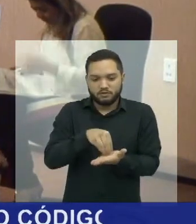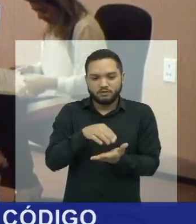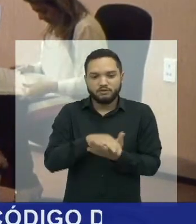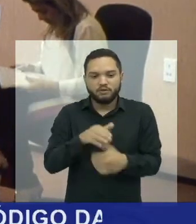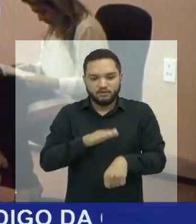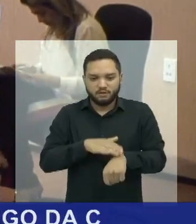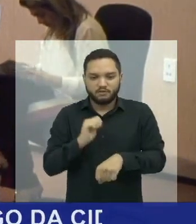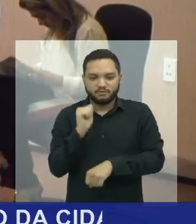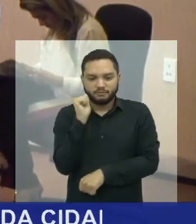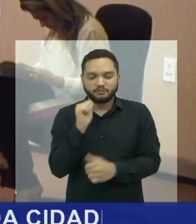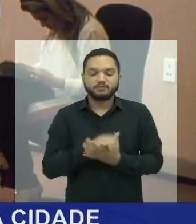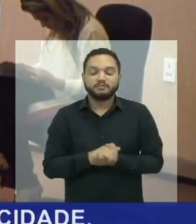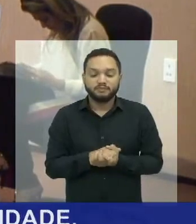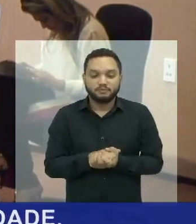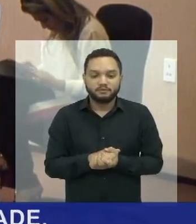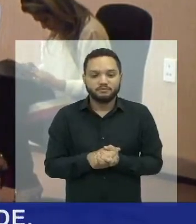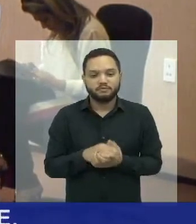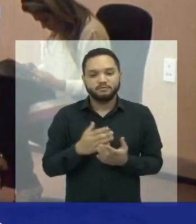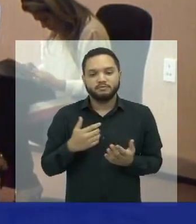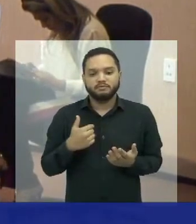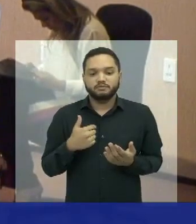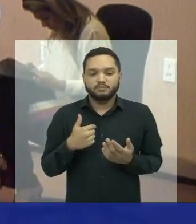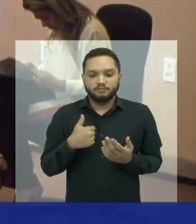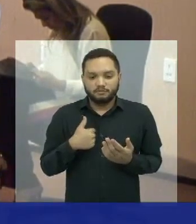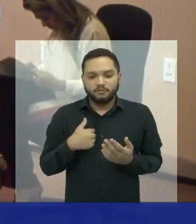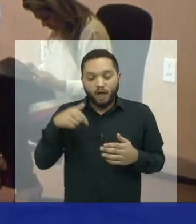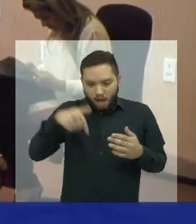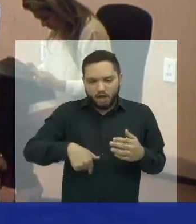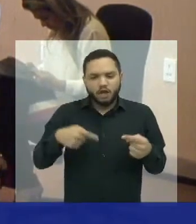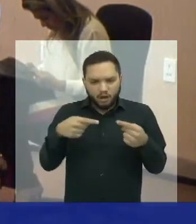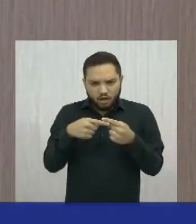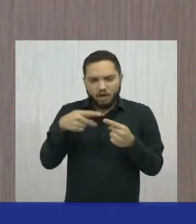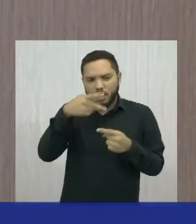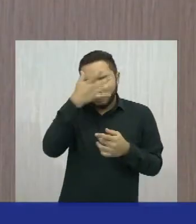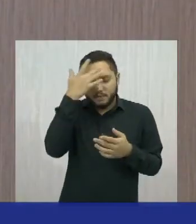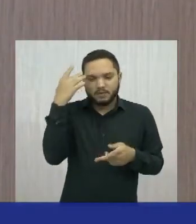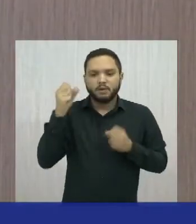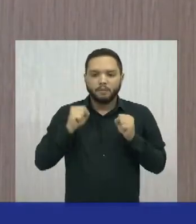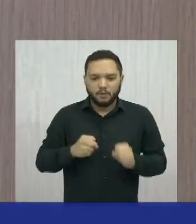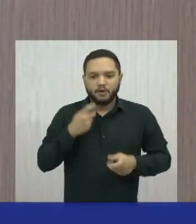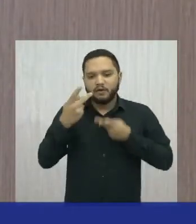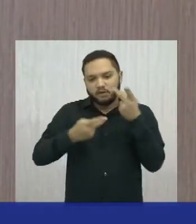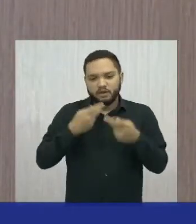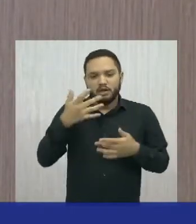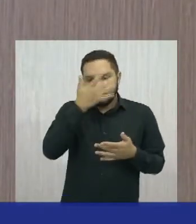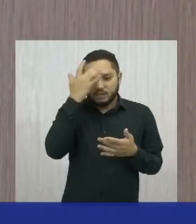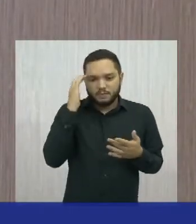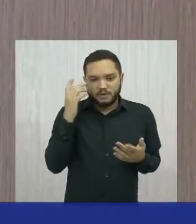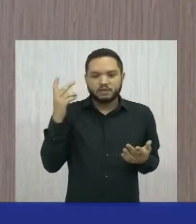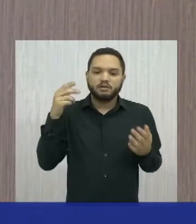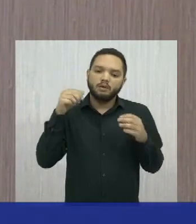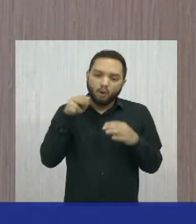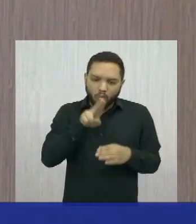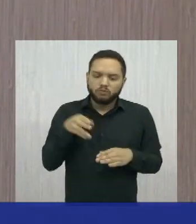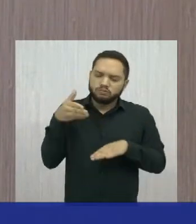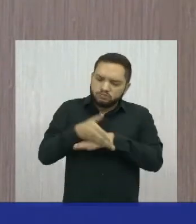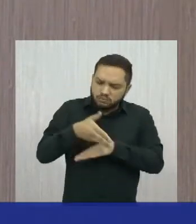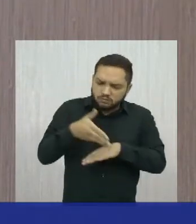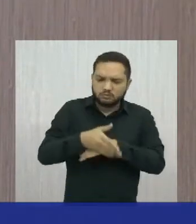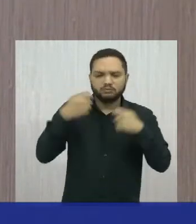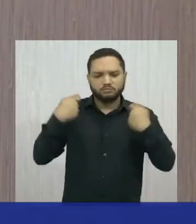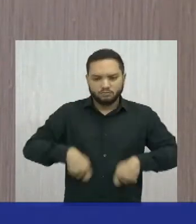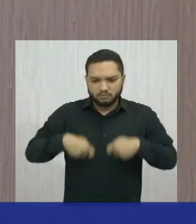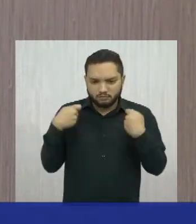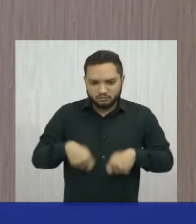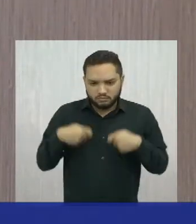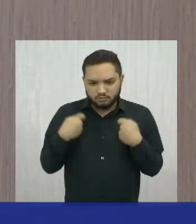Então, assim, o espaço é público, então as pessoas comuns precisam se utilizar desse espaço. E